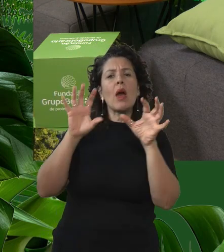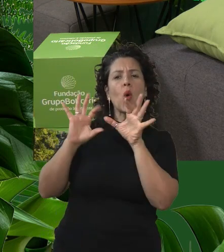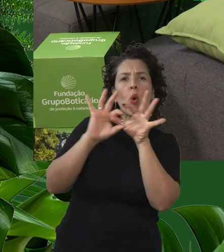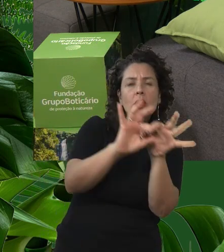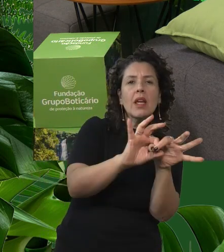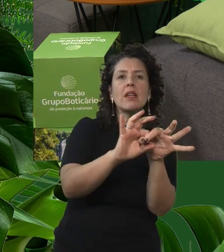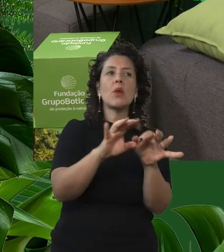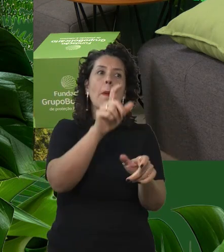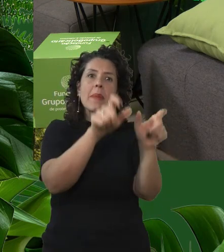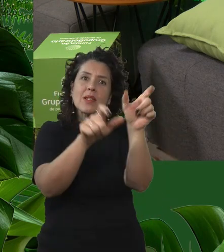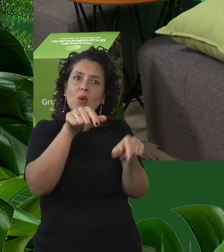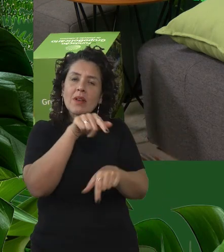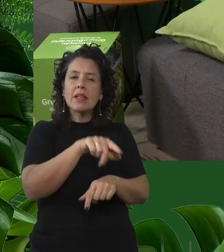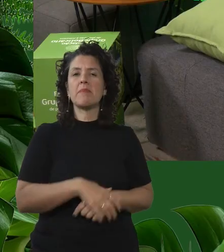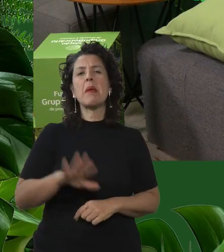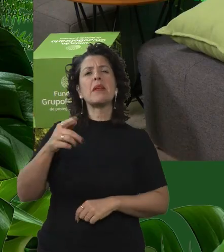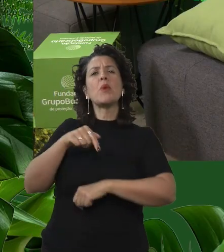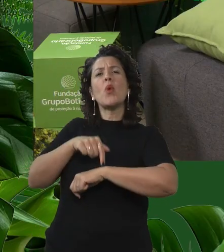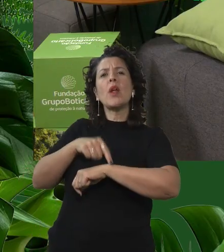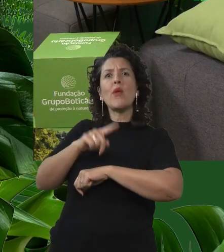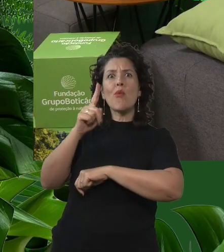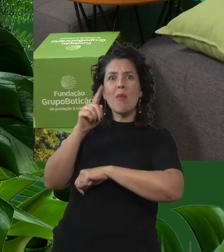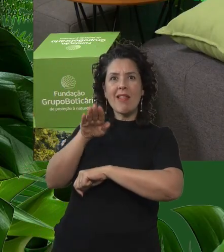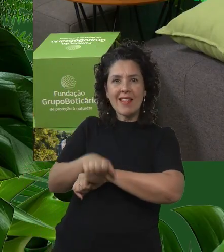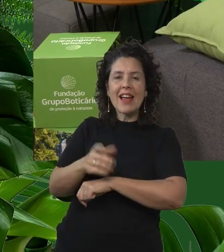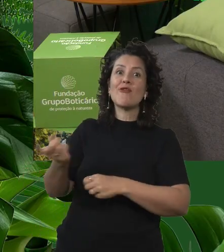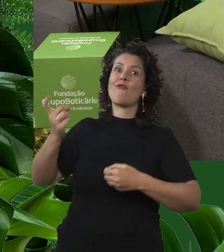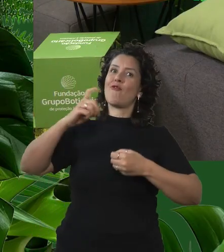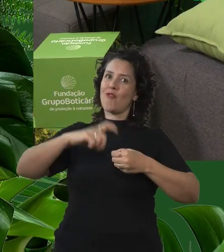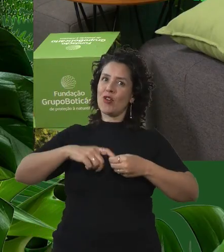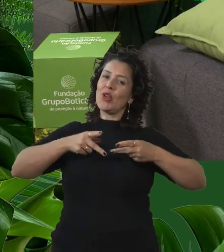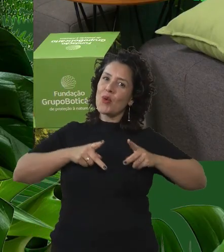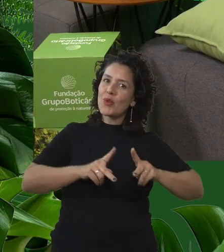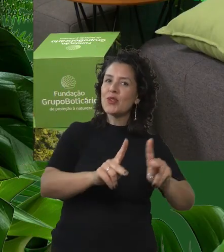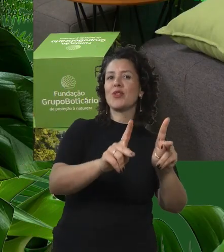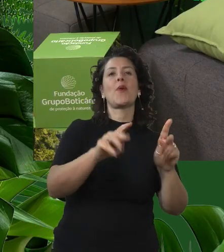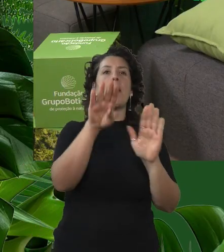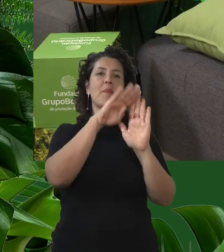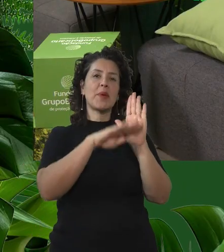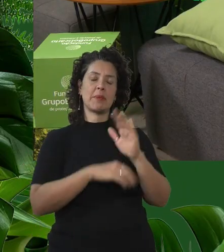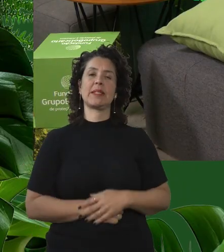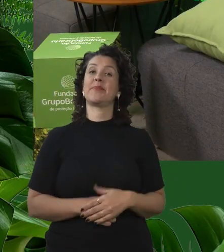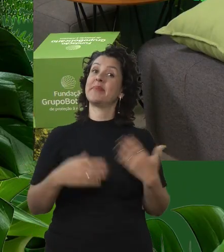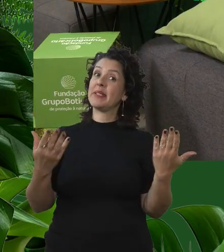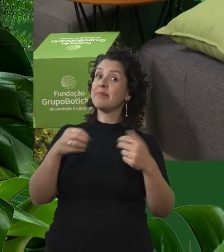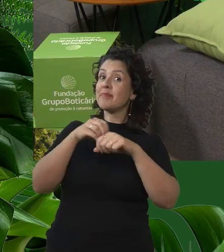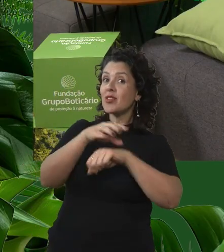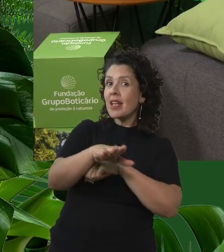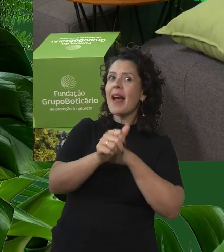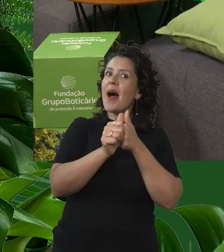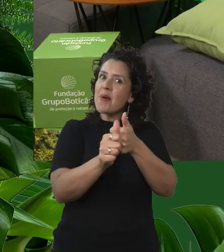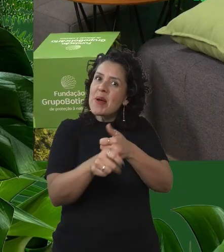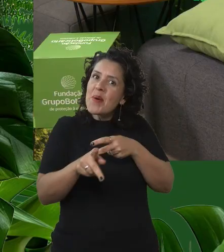aí, a partir da 1h, ali por perto da 1h, a gente já está de volta e dá continuidade à nossa programação. Então, continuem acompanhando e se